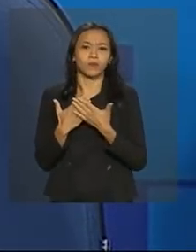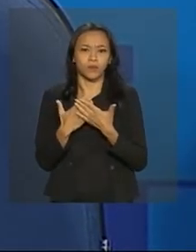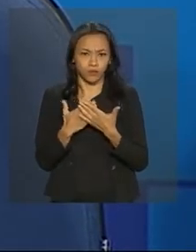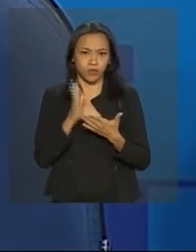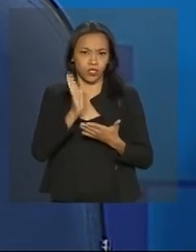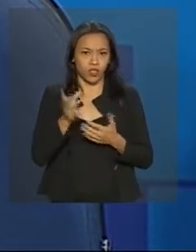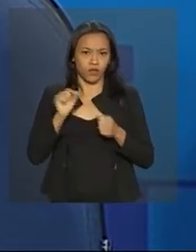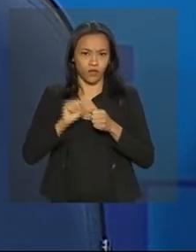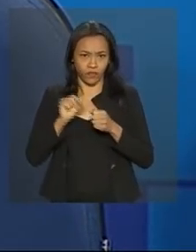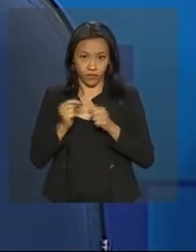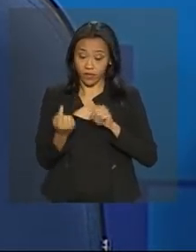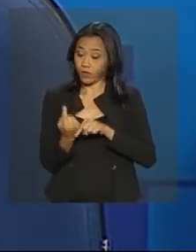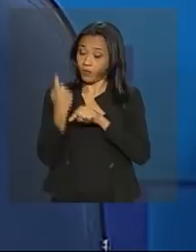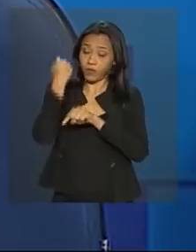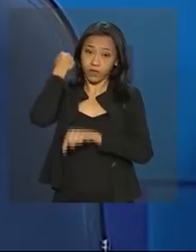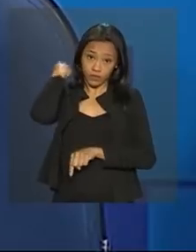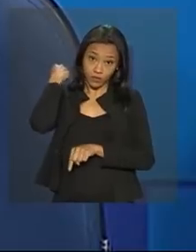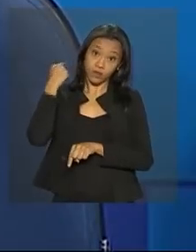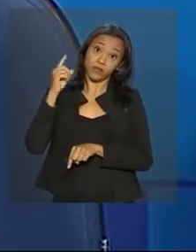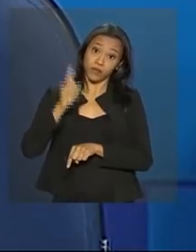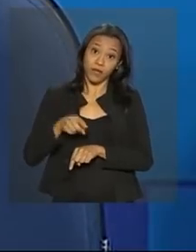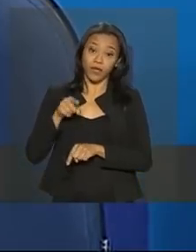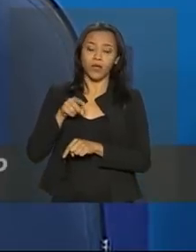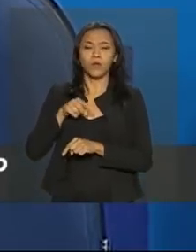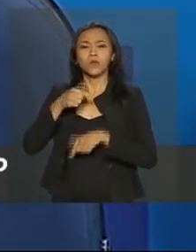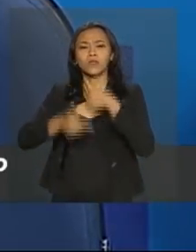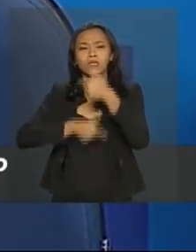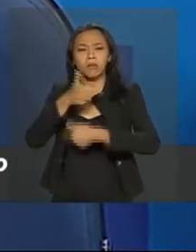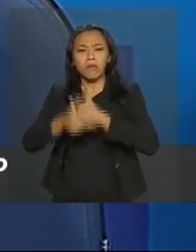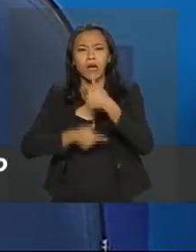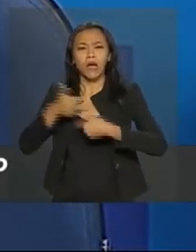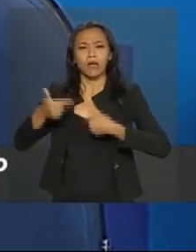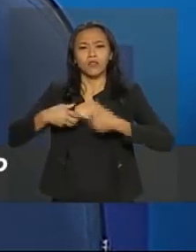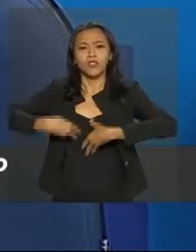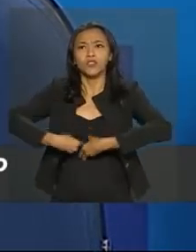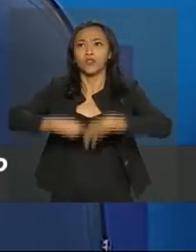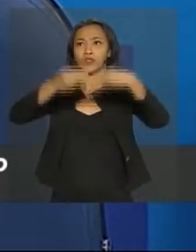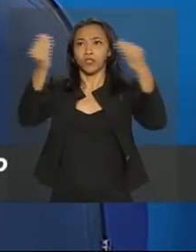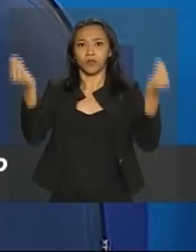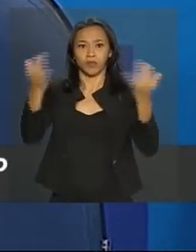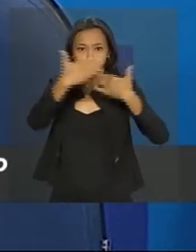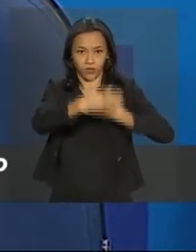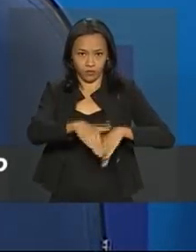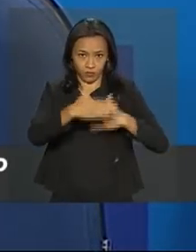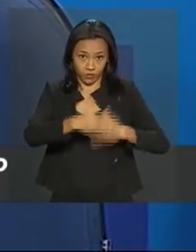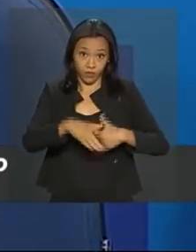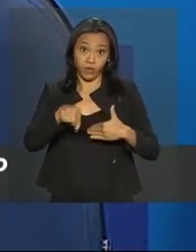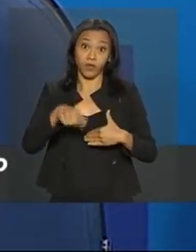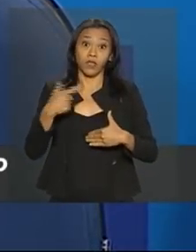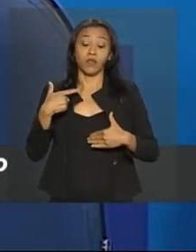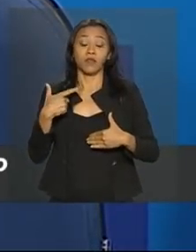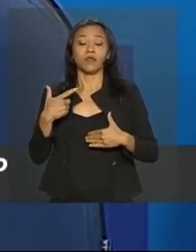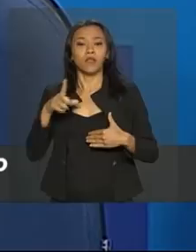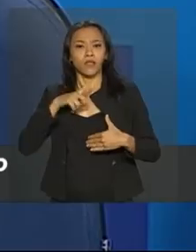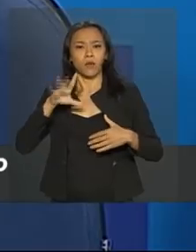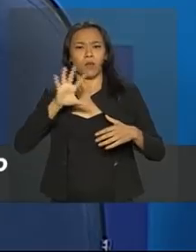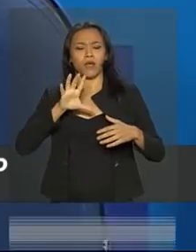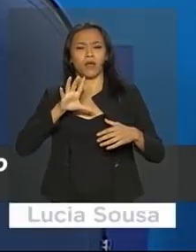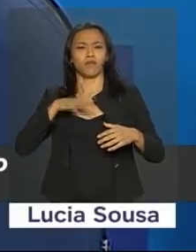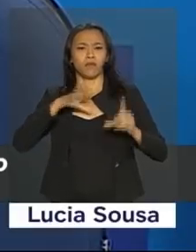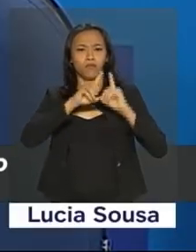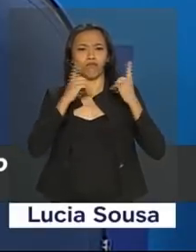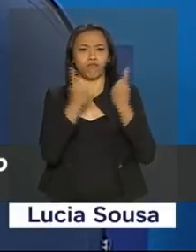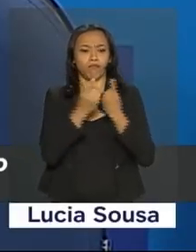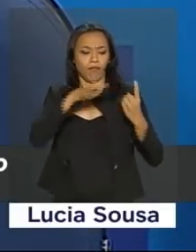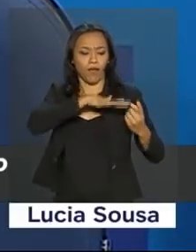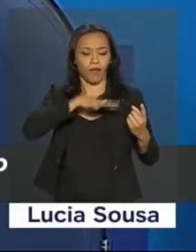disse 'você ministro que era nossa unidade operação logística que hoje está na diretoria de gestão e planejamento não é não é não é vontade